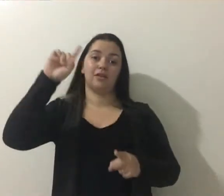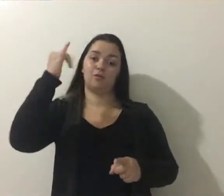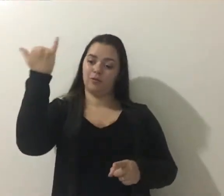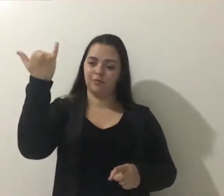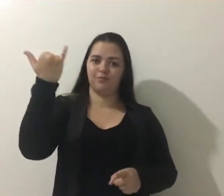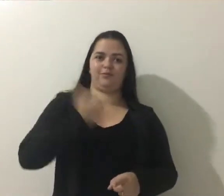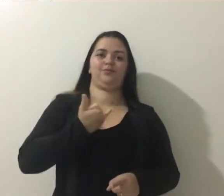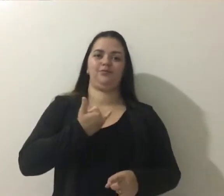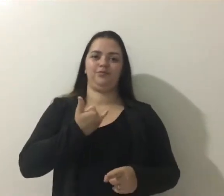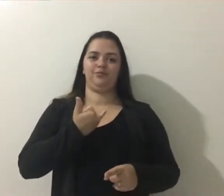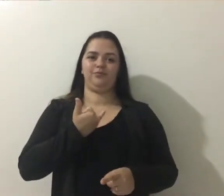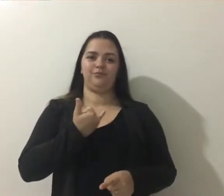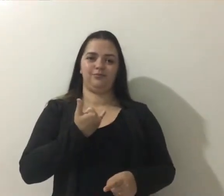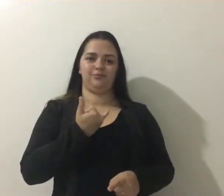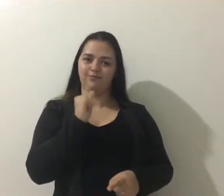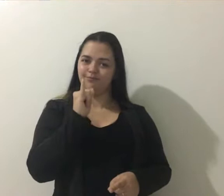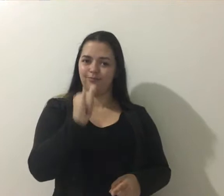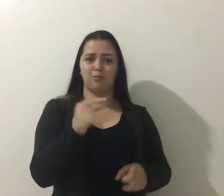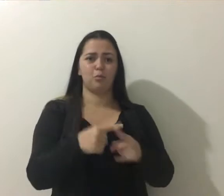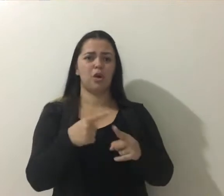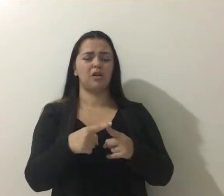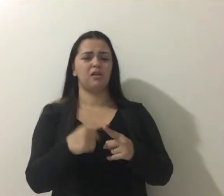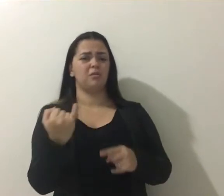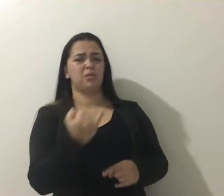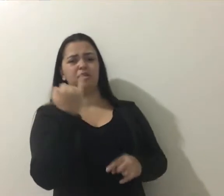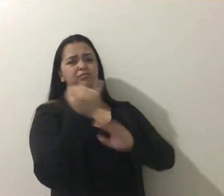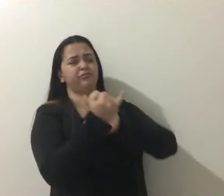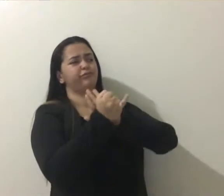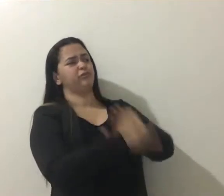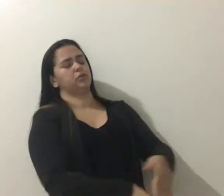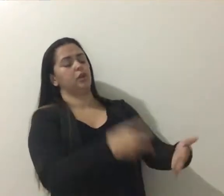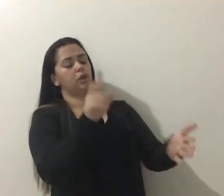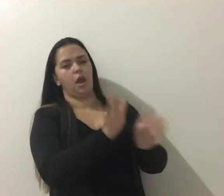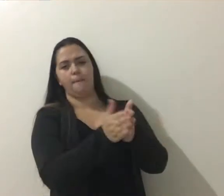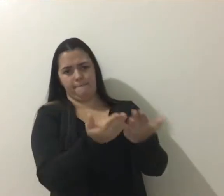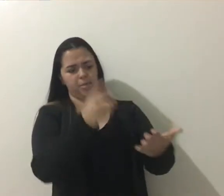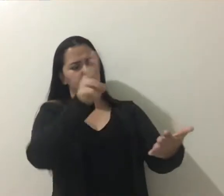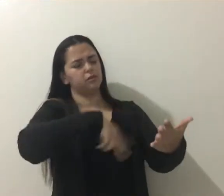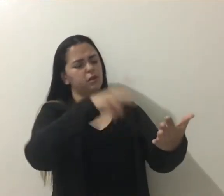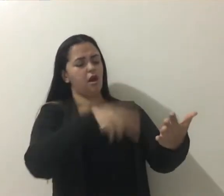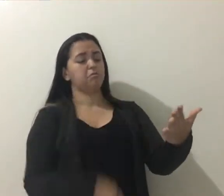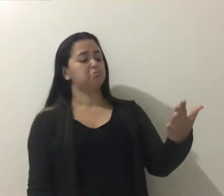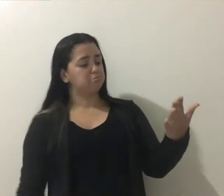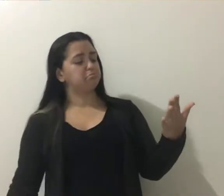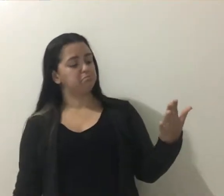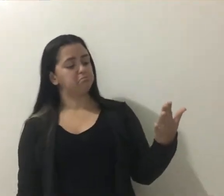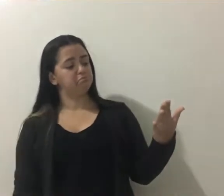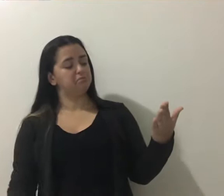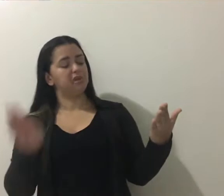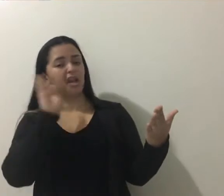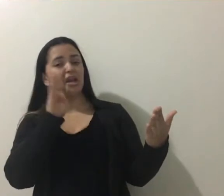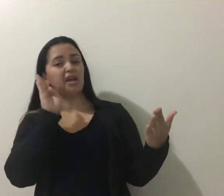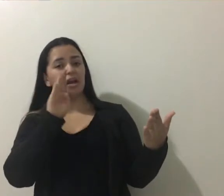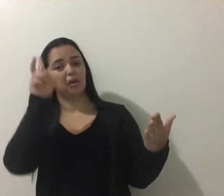nós. Porque nós não nos importamos de crer. Muitas vezes nós lemos a Bíblia, achamos as histórias interessantes, como se elas